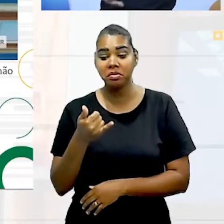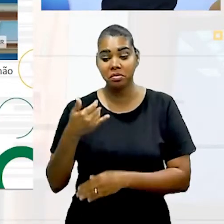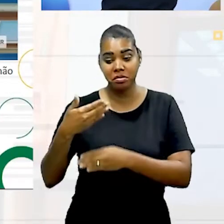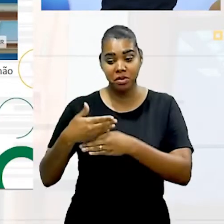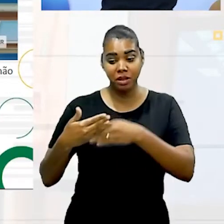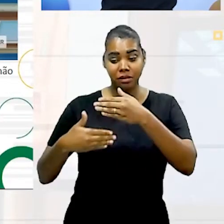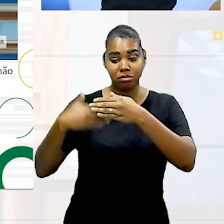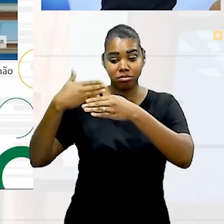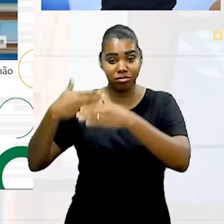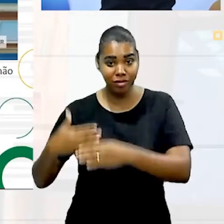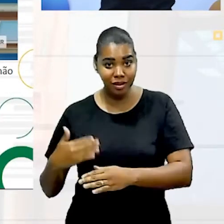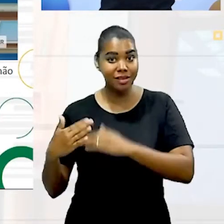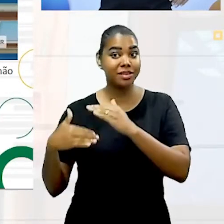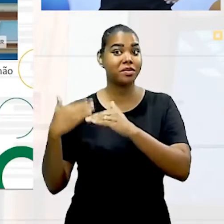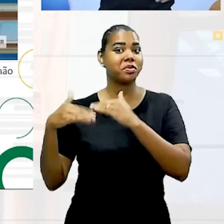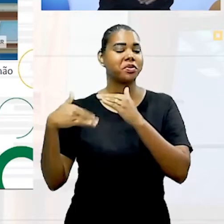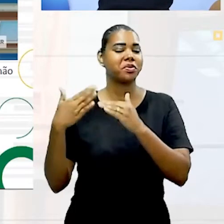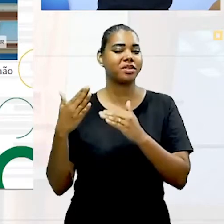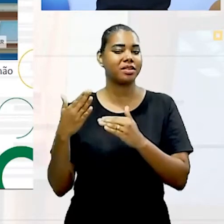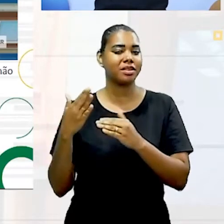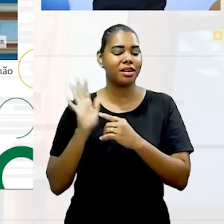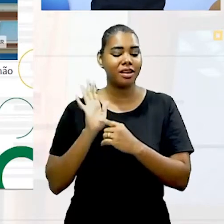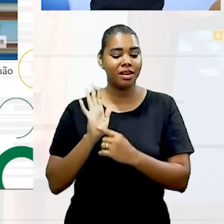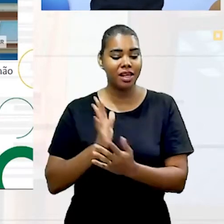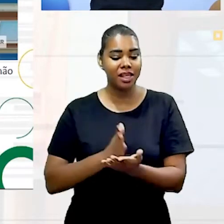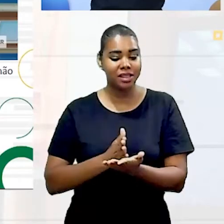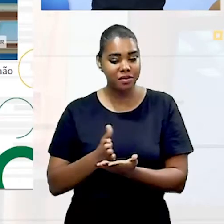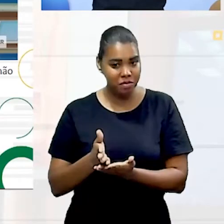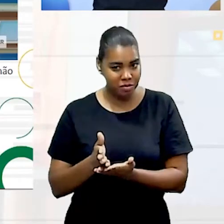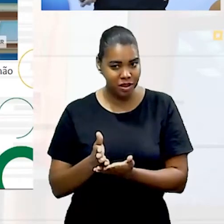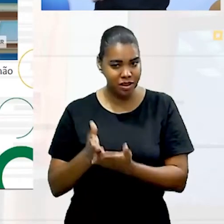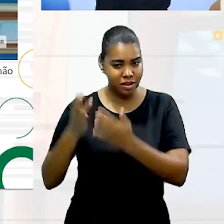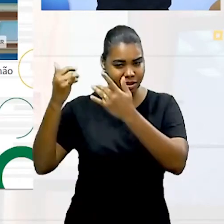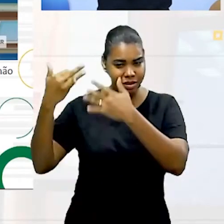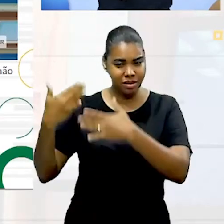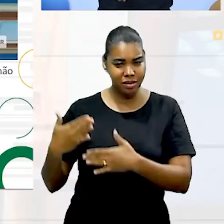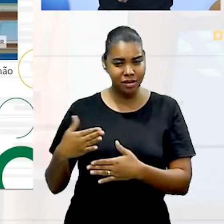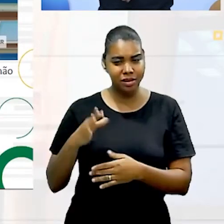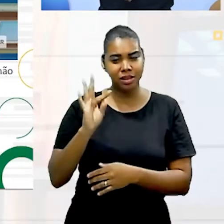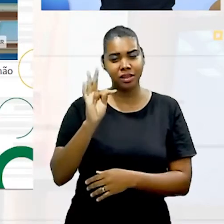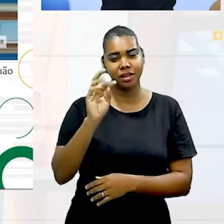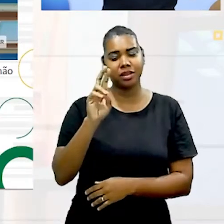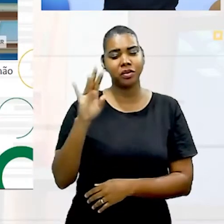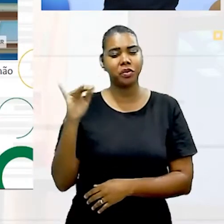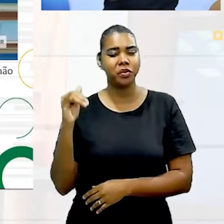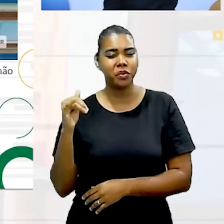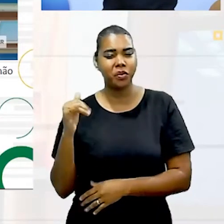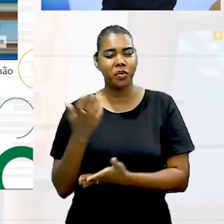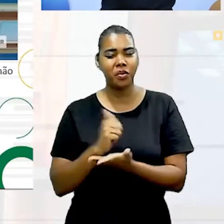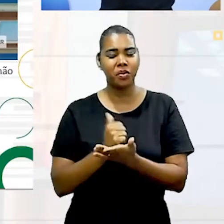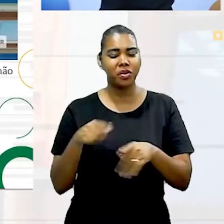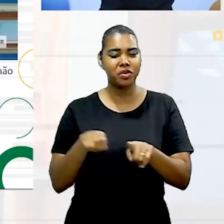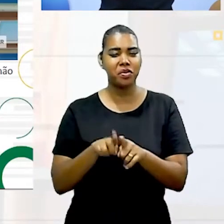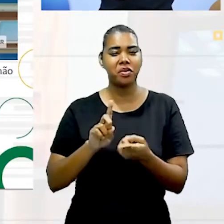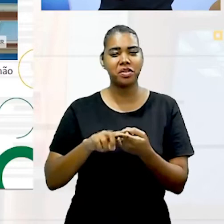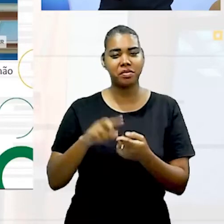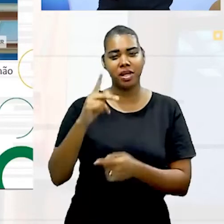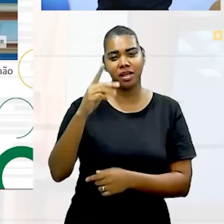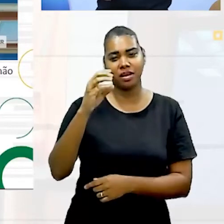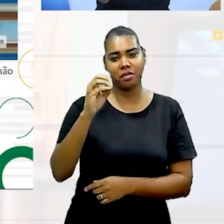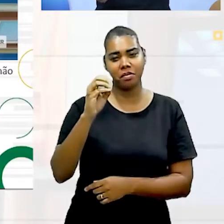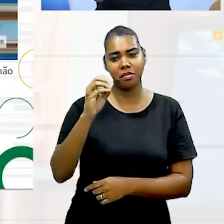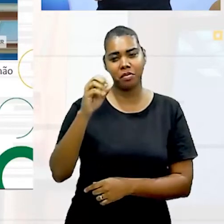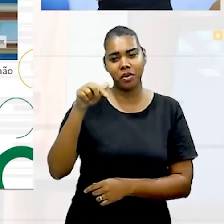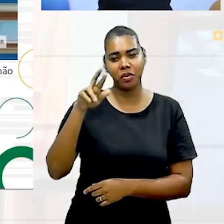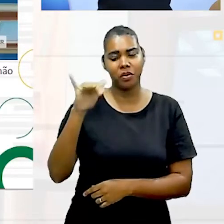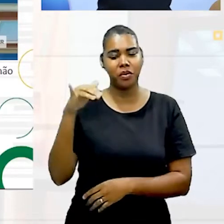impeça ele de progredir, a menos que ele passe por uma espécie de tutorial. Que no caso dos jogos Pokémon, geralmente é que você tenta ir para os matinhos